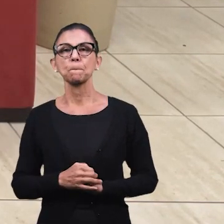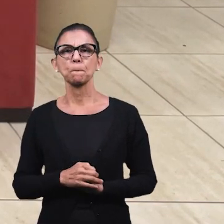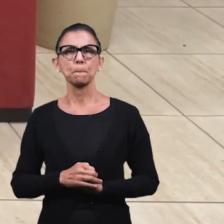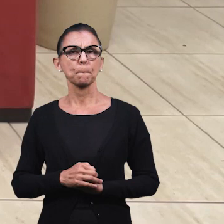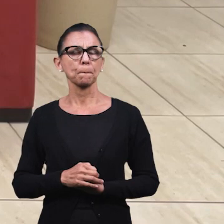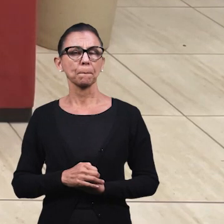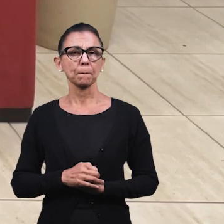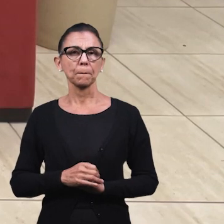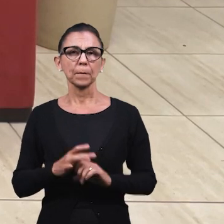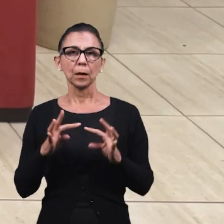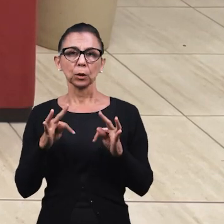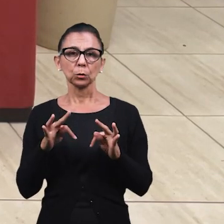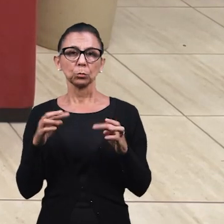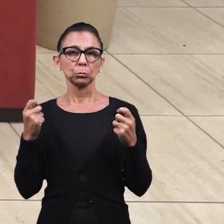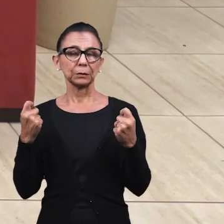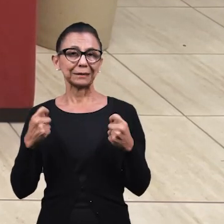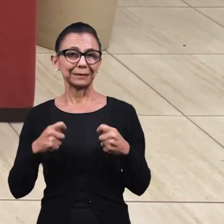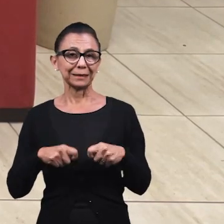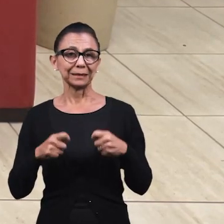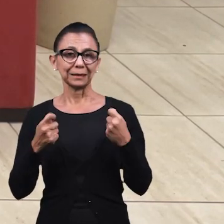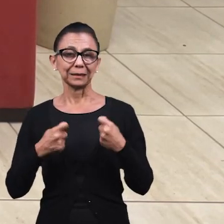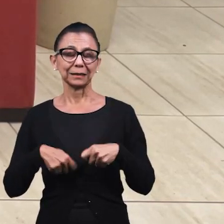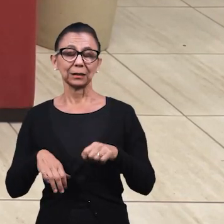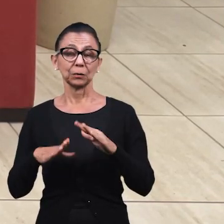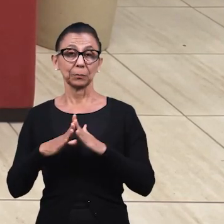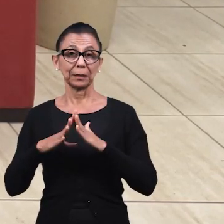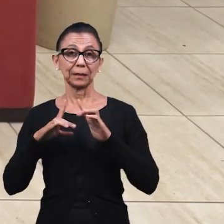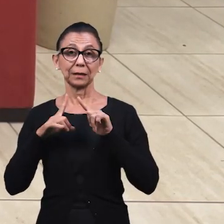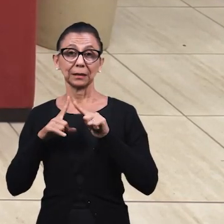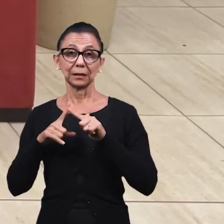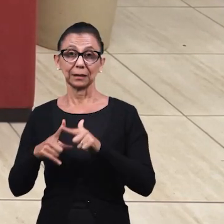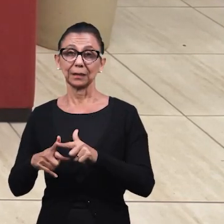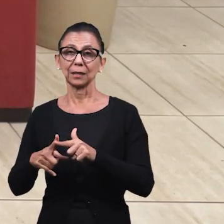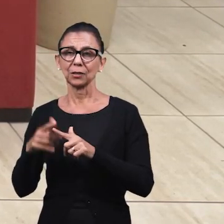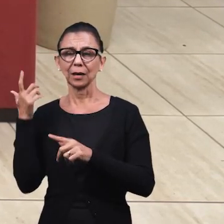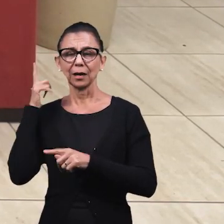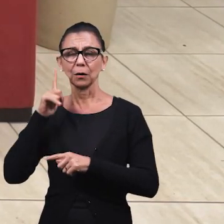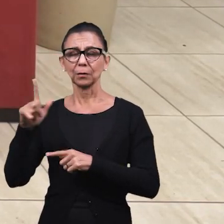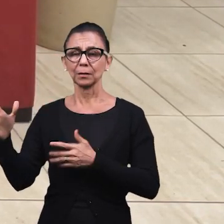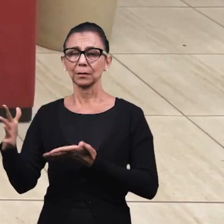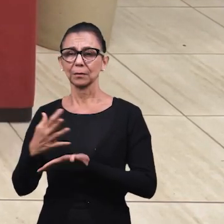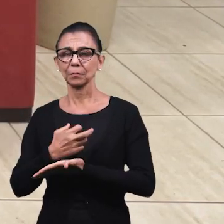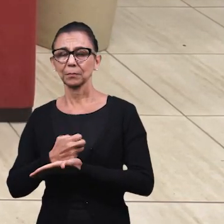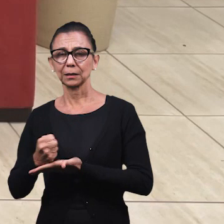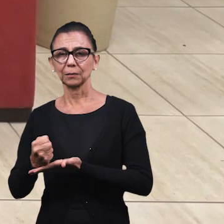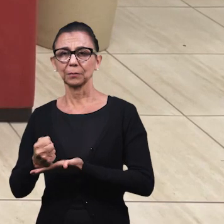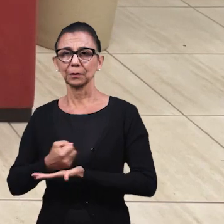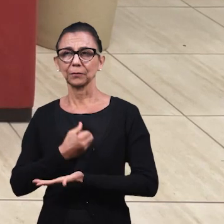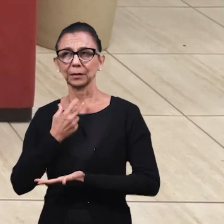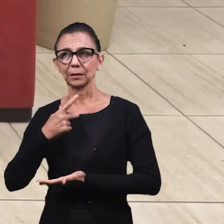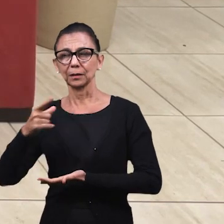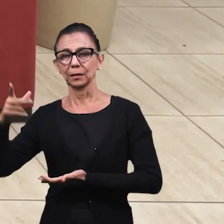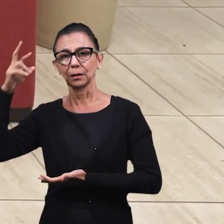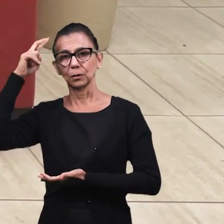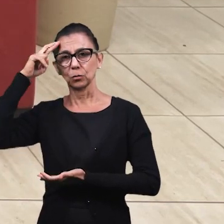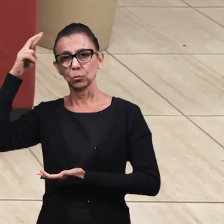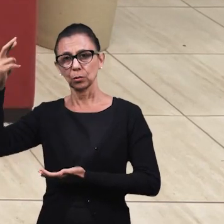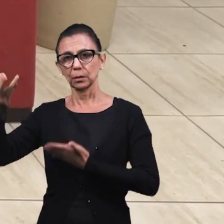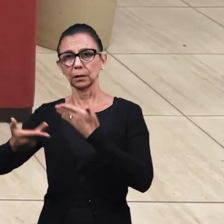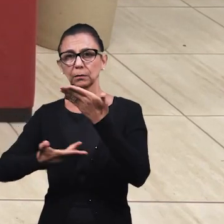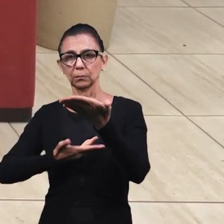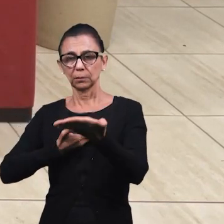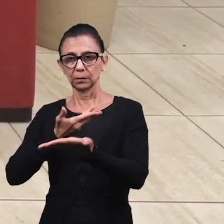que todo o sustento, todo aquilo que é necessário para que a Igreja possa alcançar o arrebatamento, possa alcançar a eternidade, o Senhor